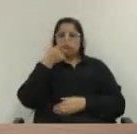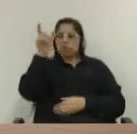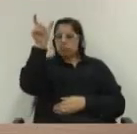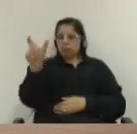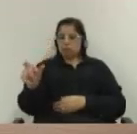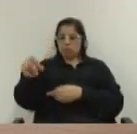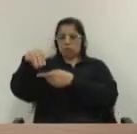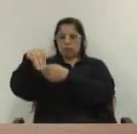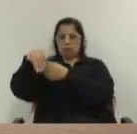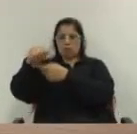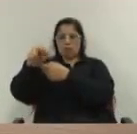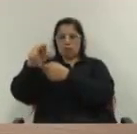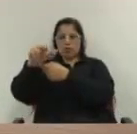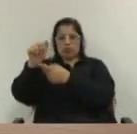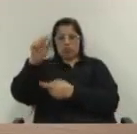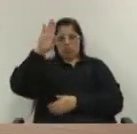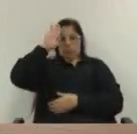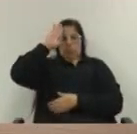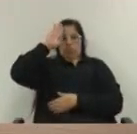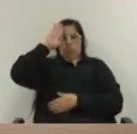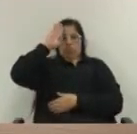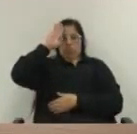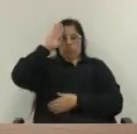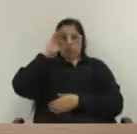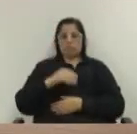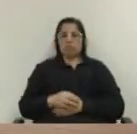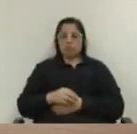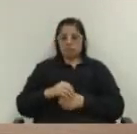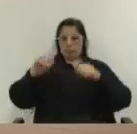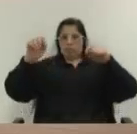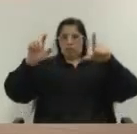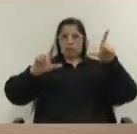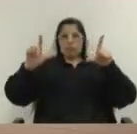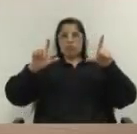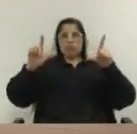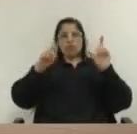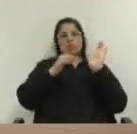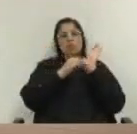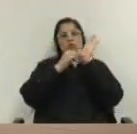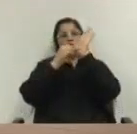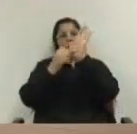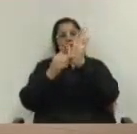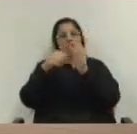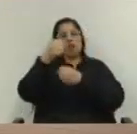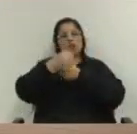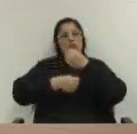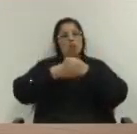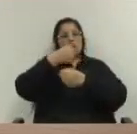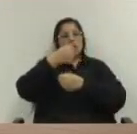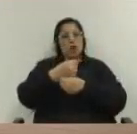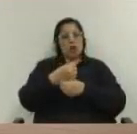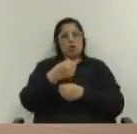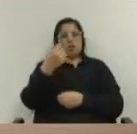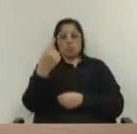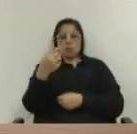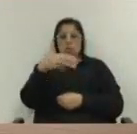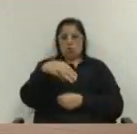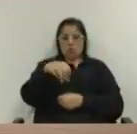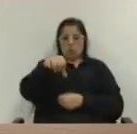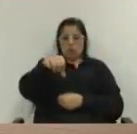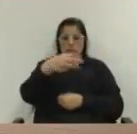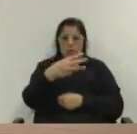Soldado falou o jornal A Gazeta na sua edição de 5 de setembro de 1932. Uma mulher de cor, alistada